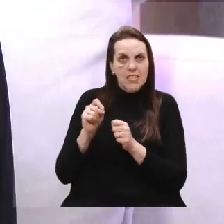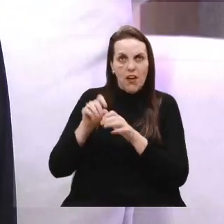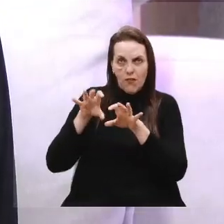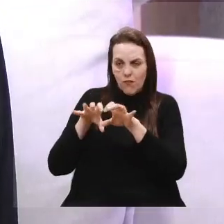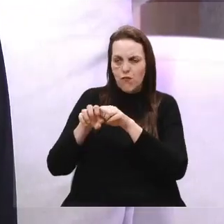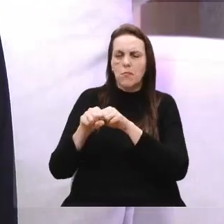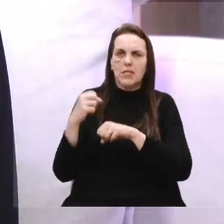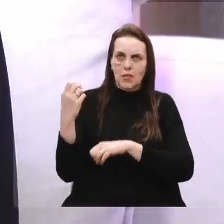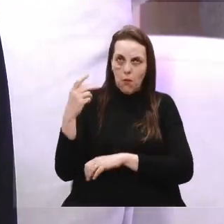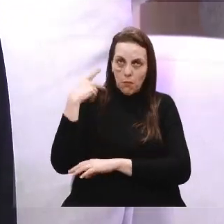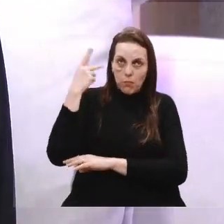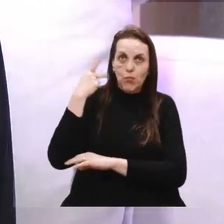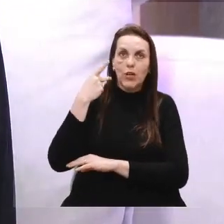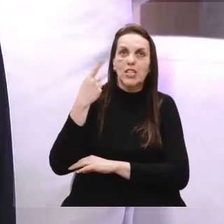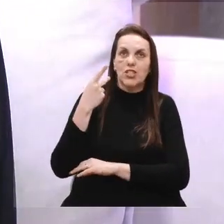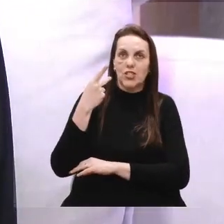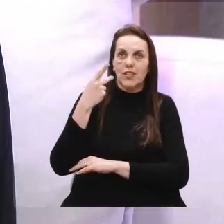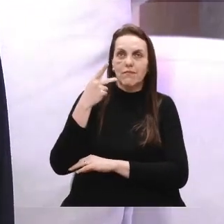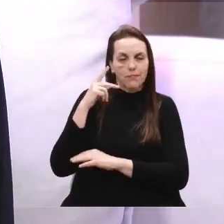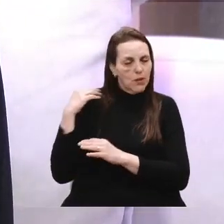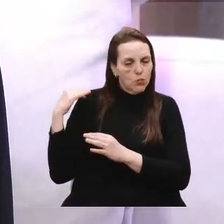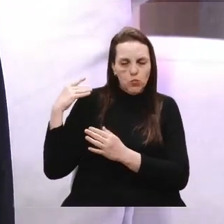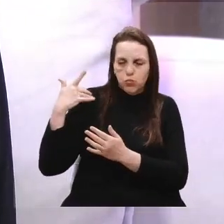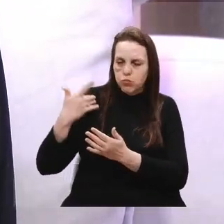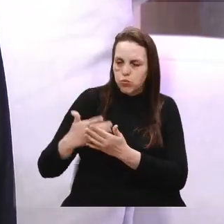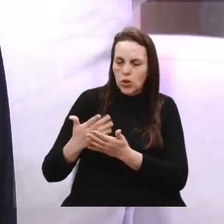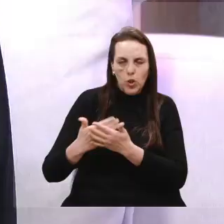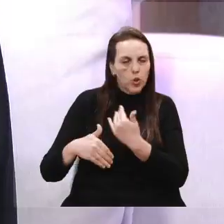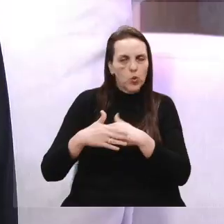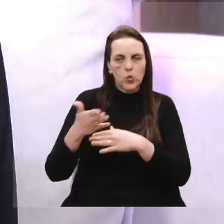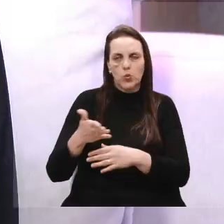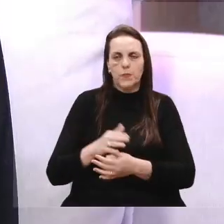fazer formação política passa por tudo isso.